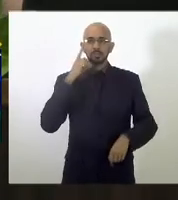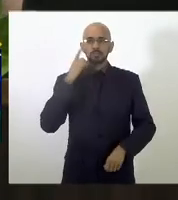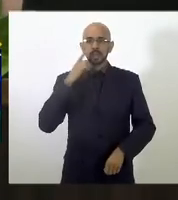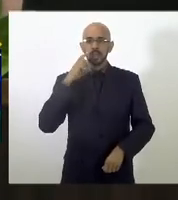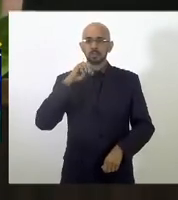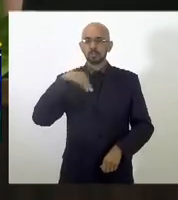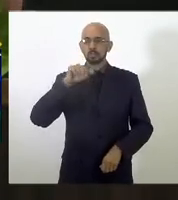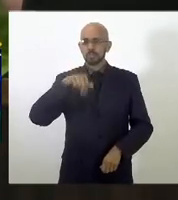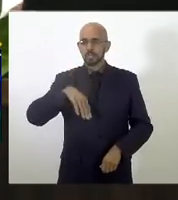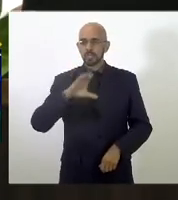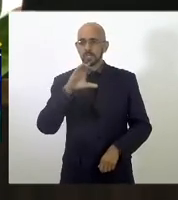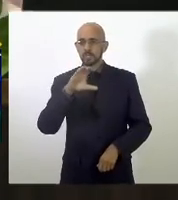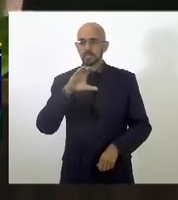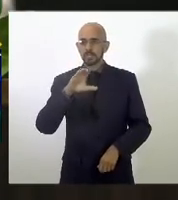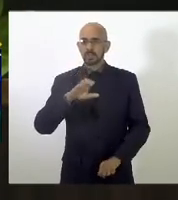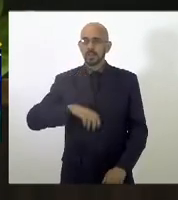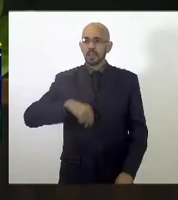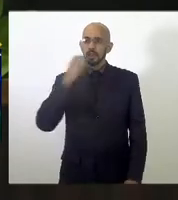deputado Eliomar Coelho.